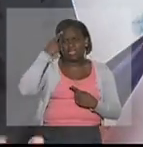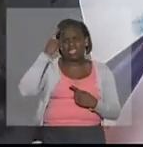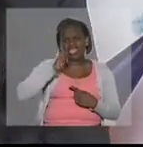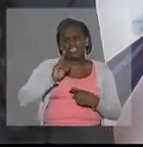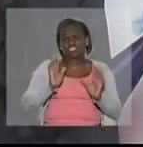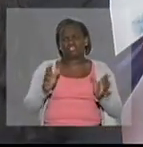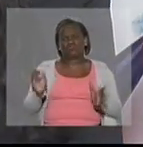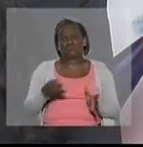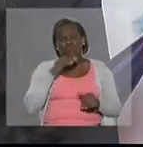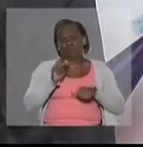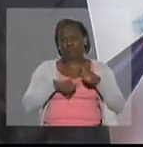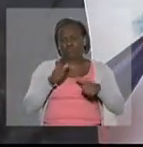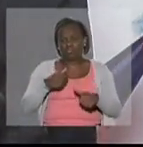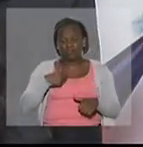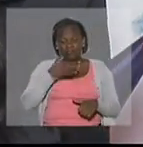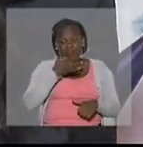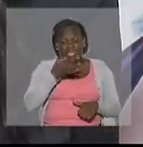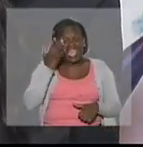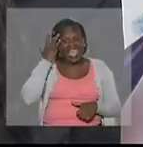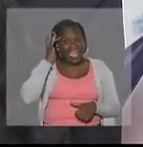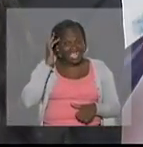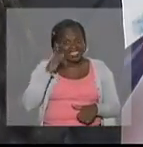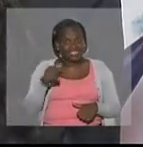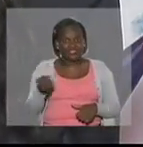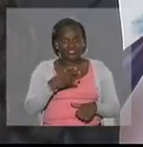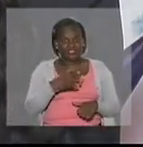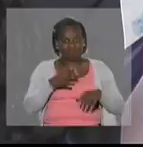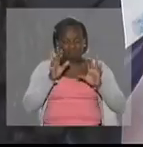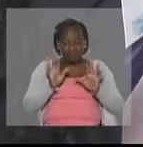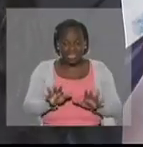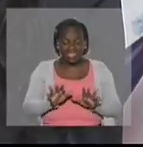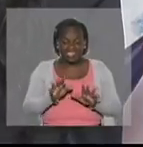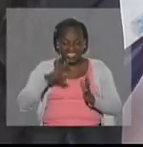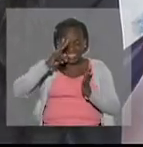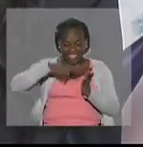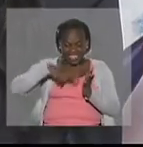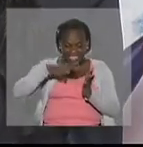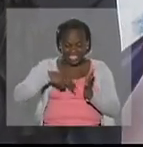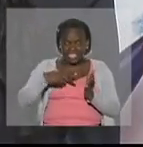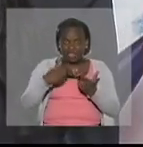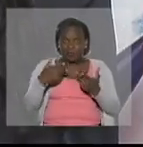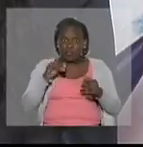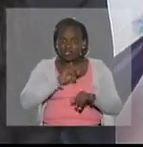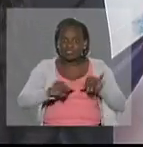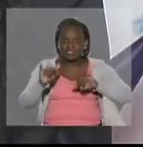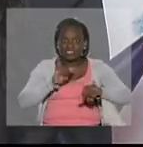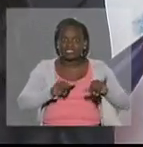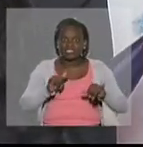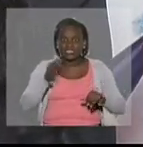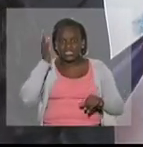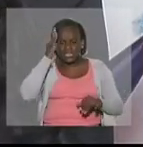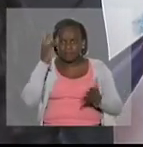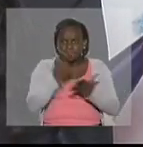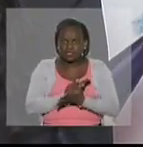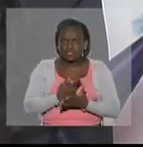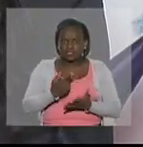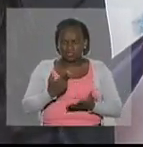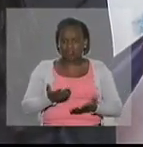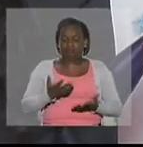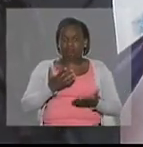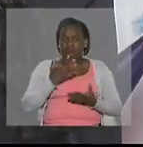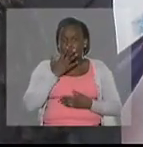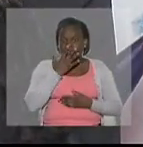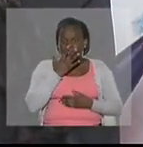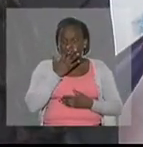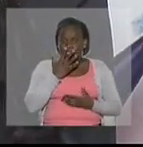assim ah não a gente é moderno a gente se acha muito moderno Uhum mas quando a gente lê alguma notícia sabe de algum caso a gente fala